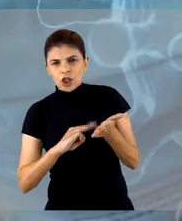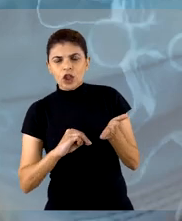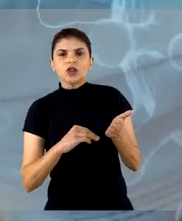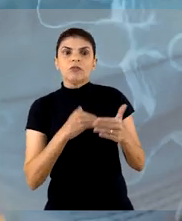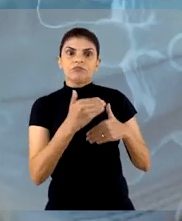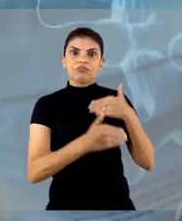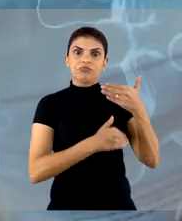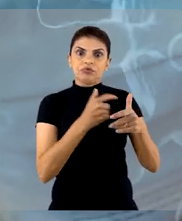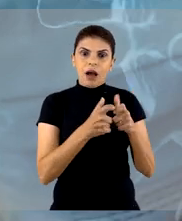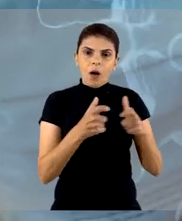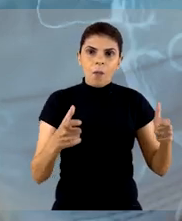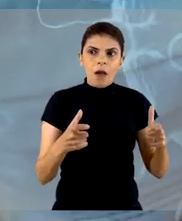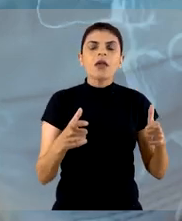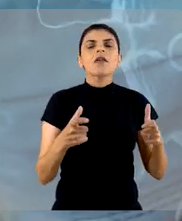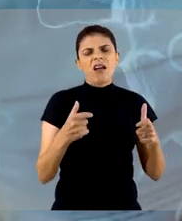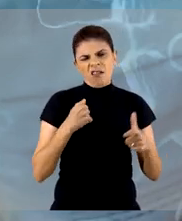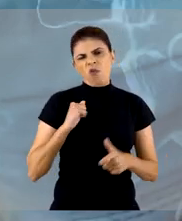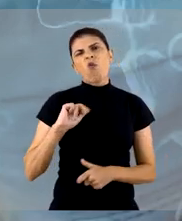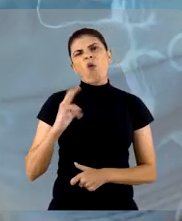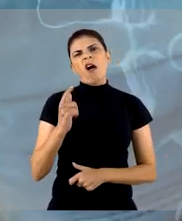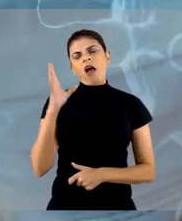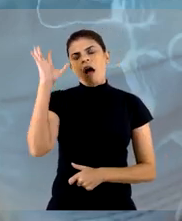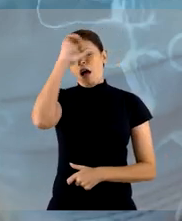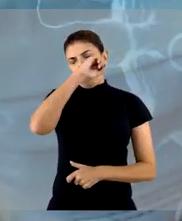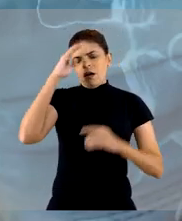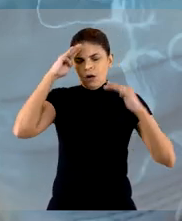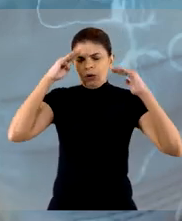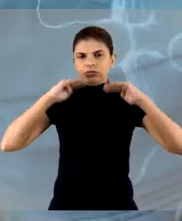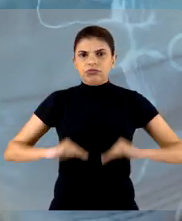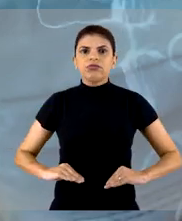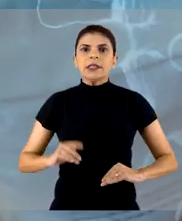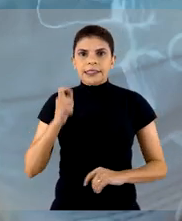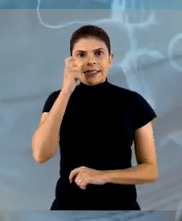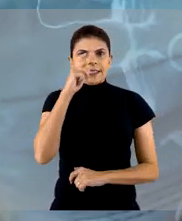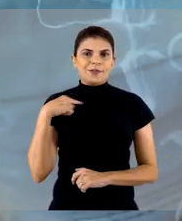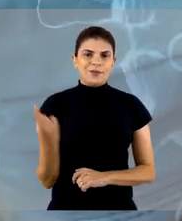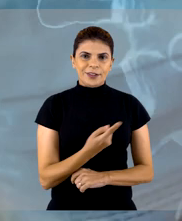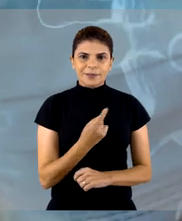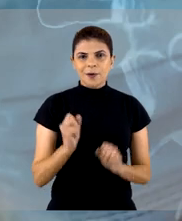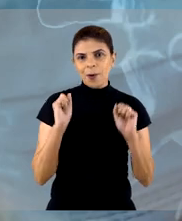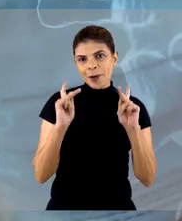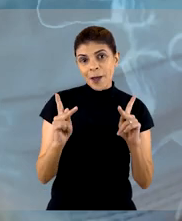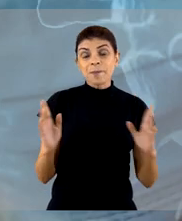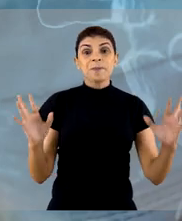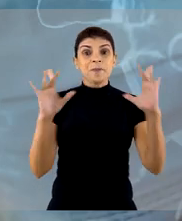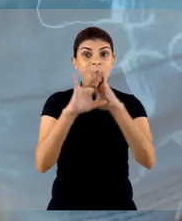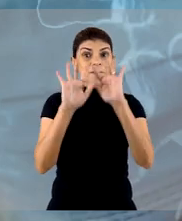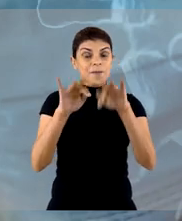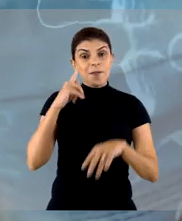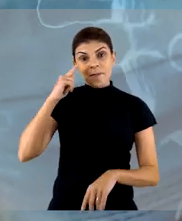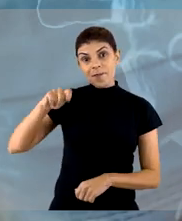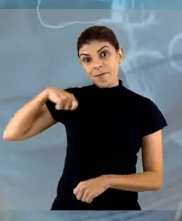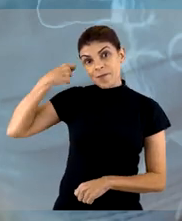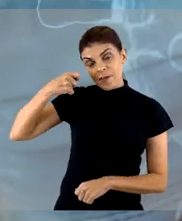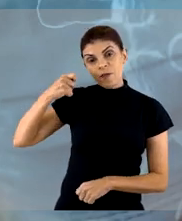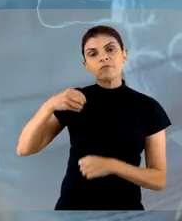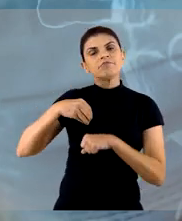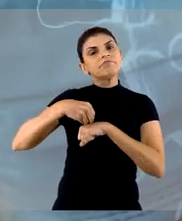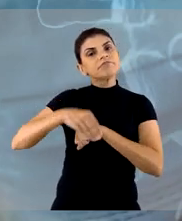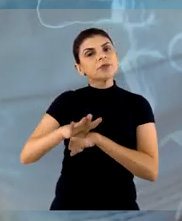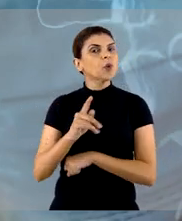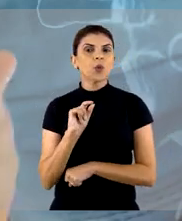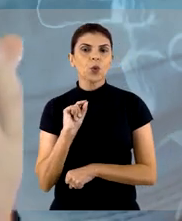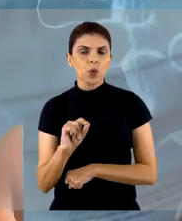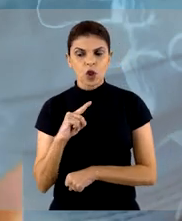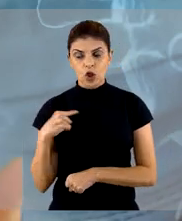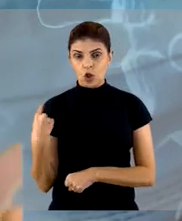metodologias, aumenta bastante a sensibilidade, eu acho que já é uma dica super interessante para todos vocês. E para finalizar o meu vídeo, eu quero deixar claro